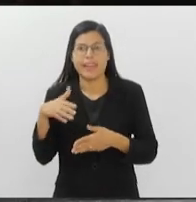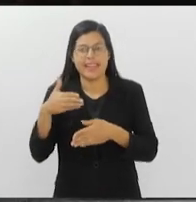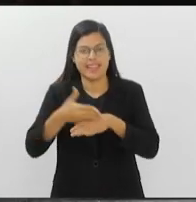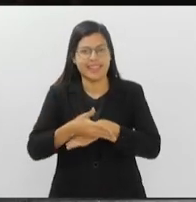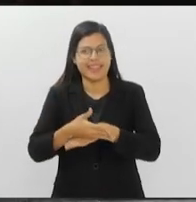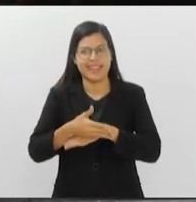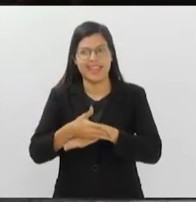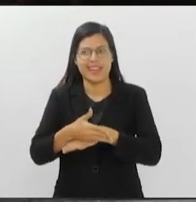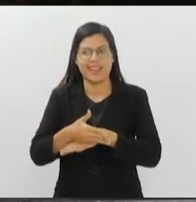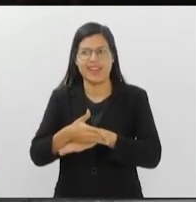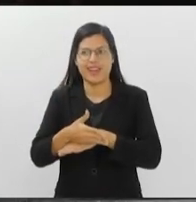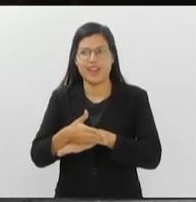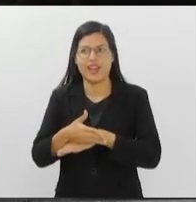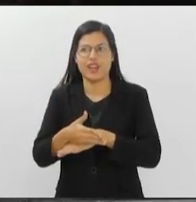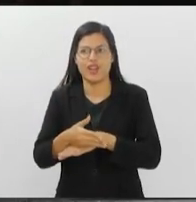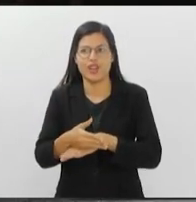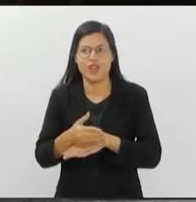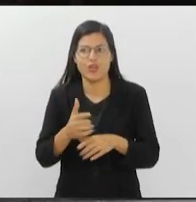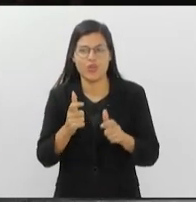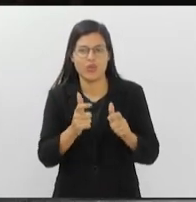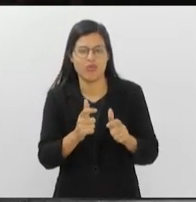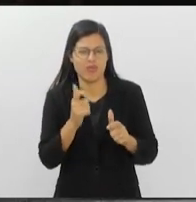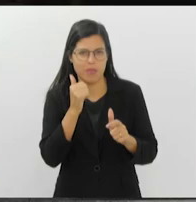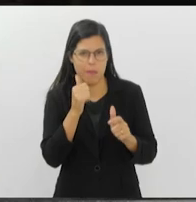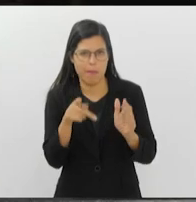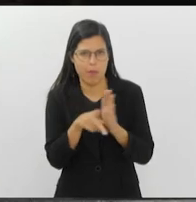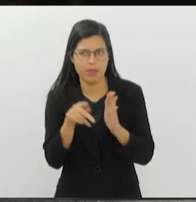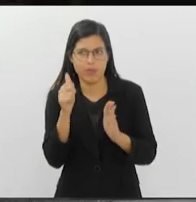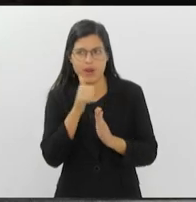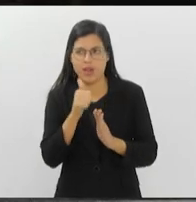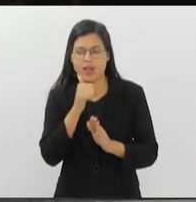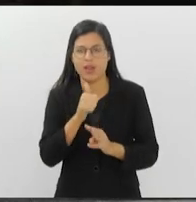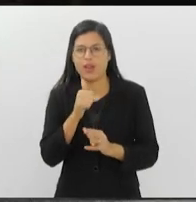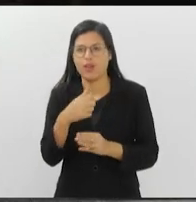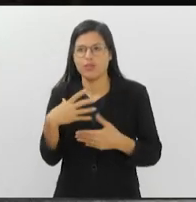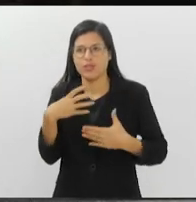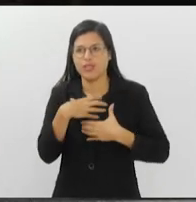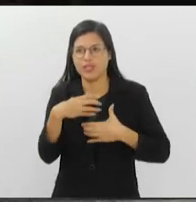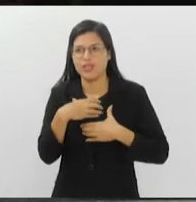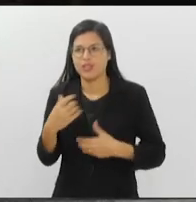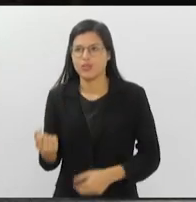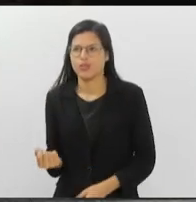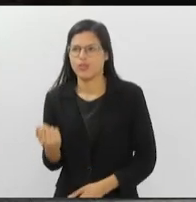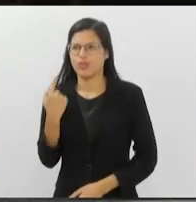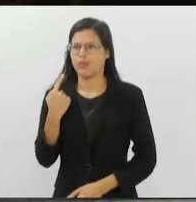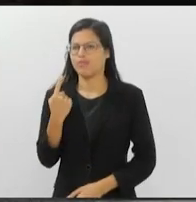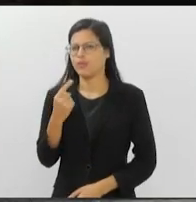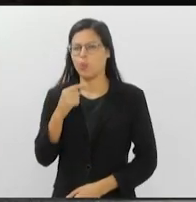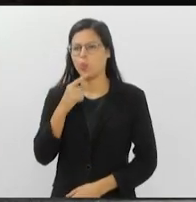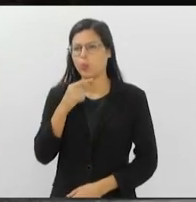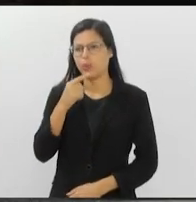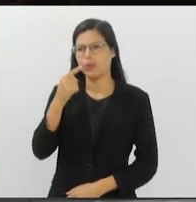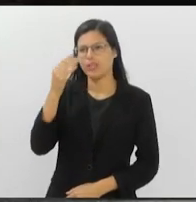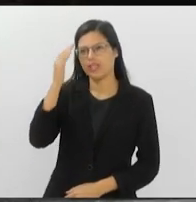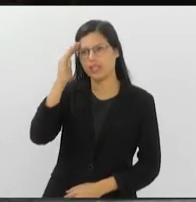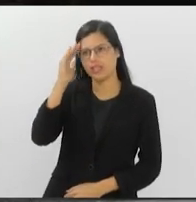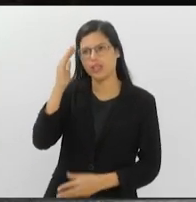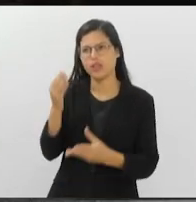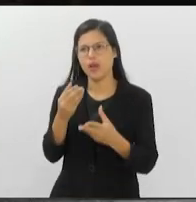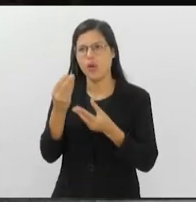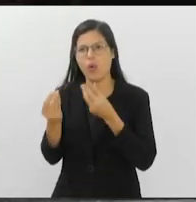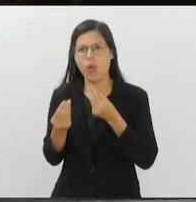antigo pavilhão feminino, eu senti um grande estranhamento. Eu não conseguia entender como aquelas pessoas estavam ali, aquelas